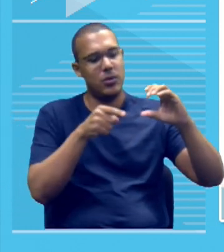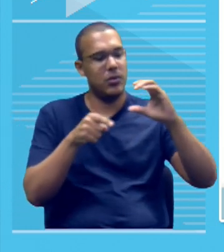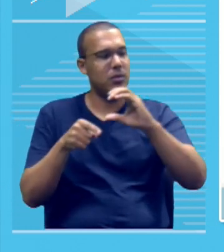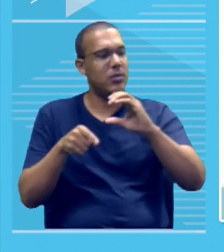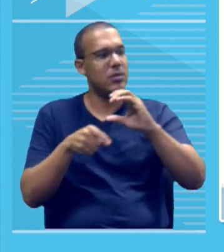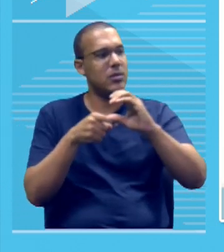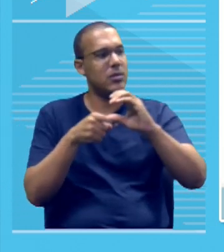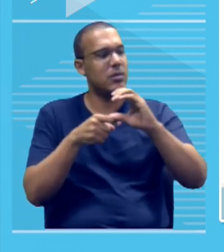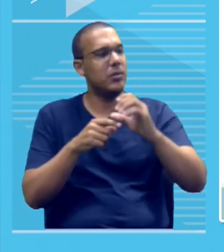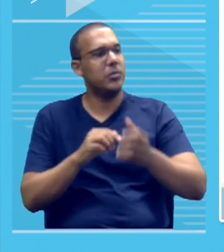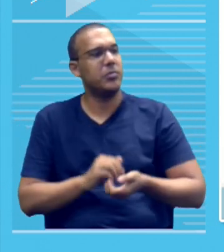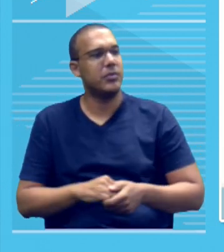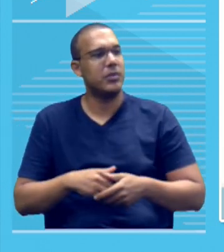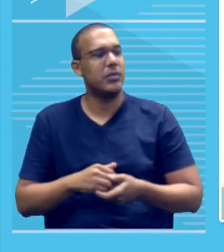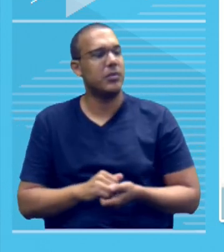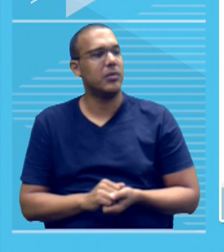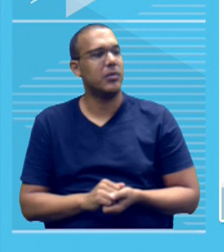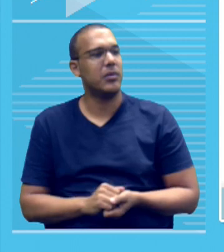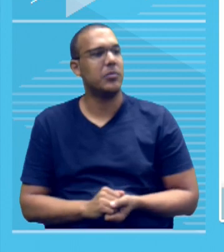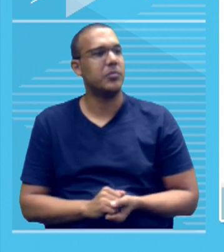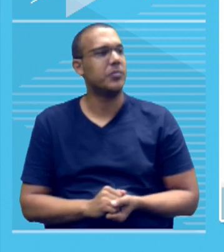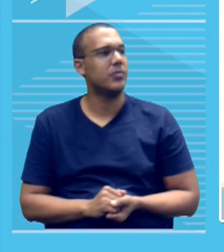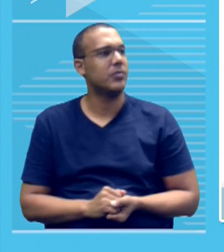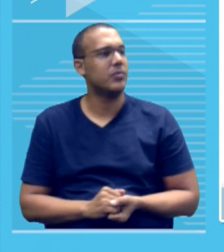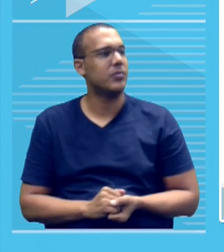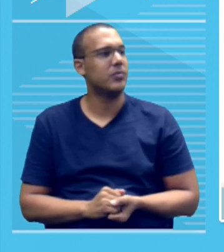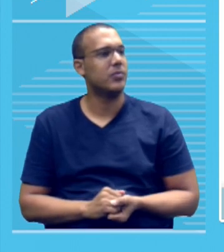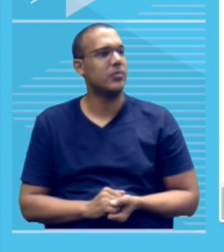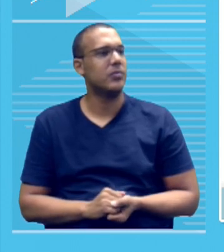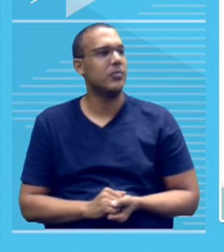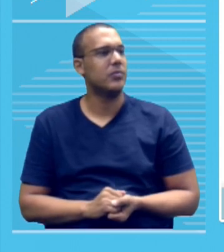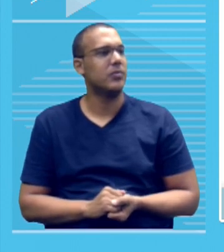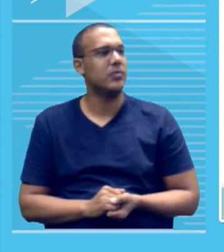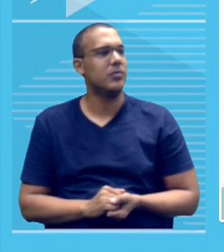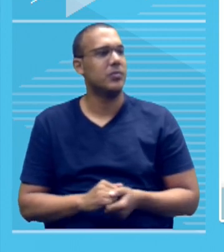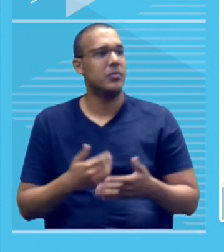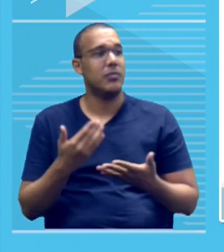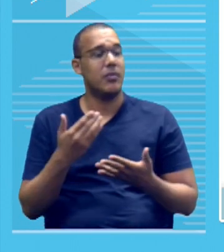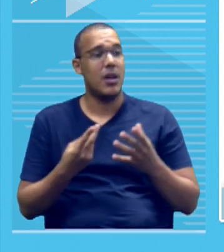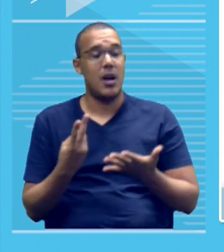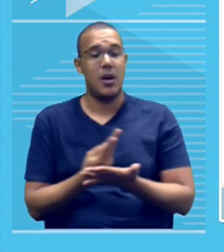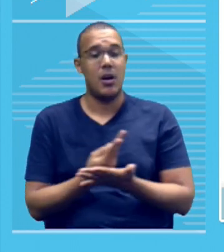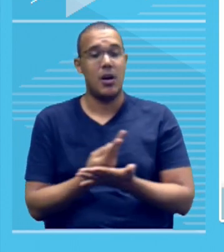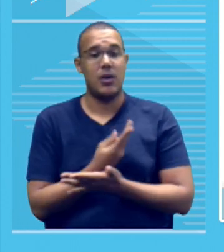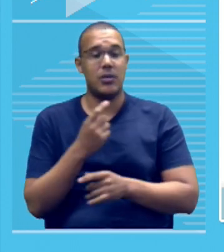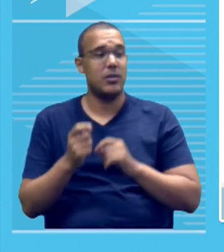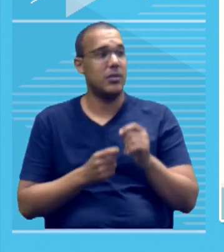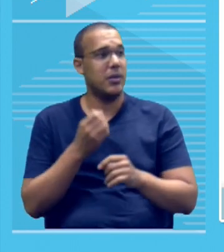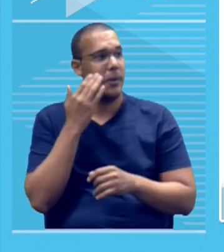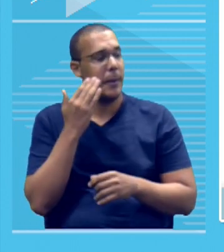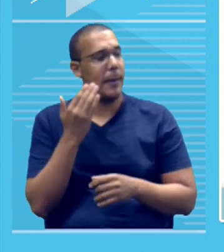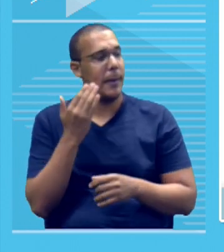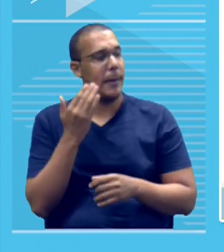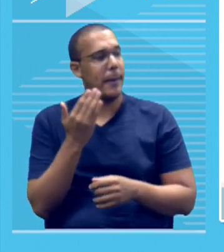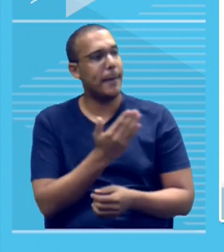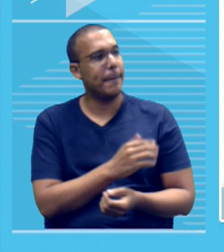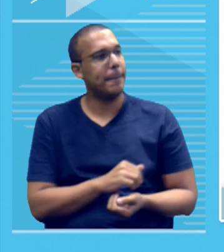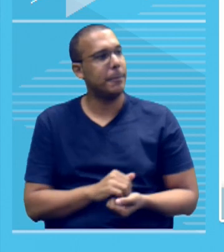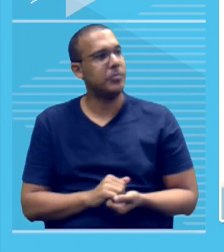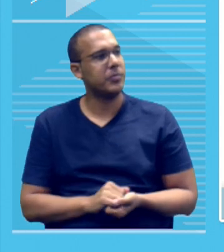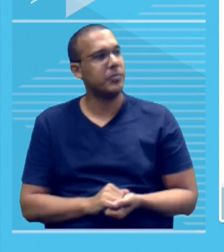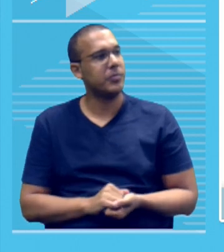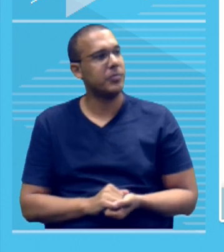o composto saturado. Olha só o que acontece, ó. Opa. Ocorreu, então, vamos colocar ali a formação dele.